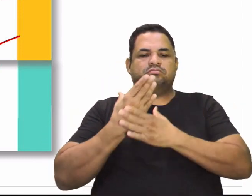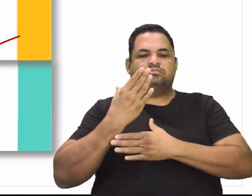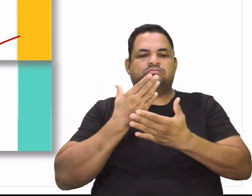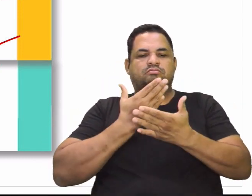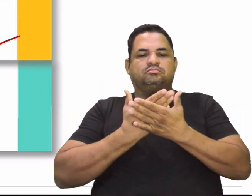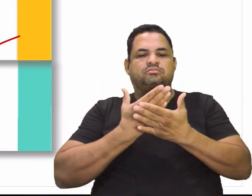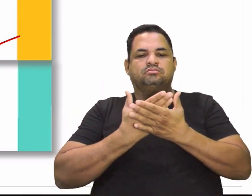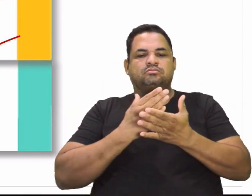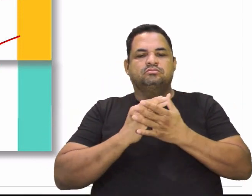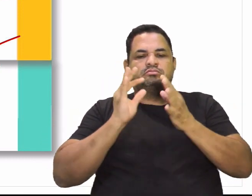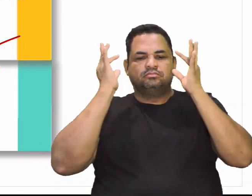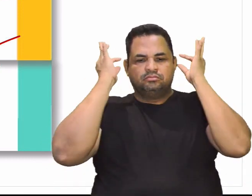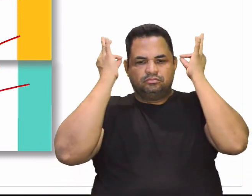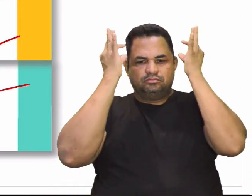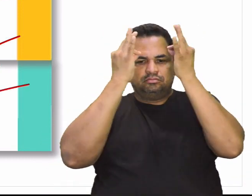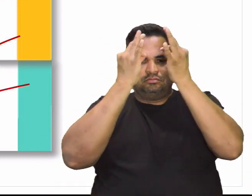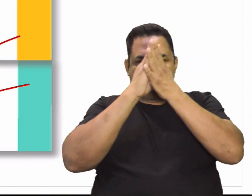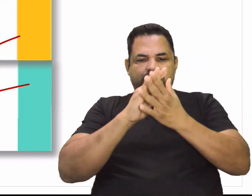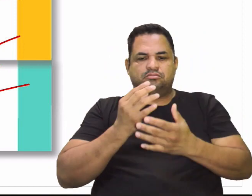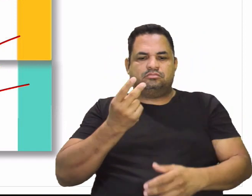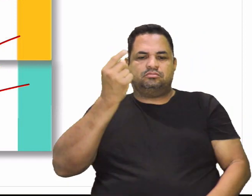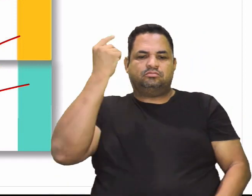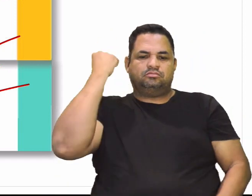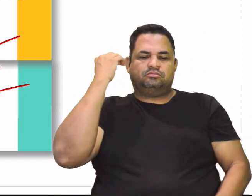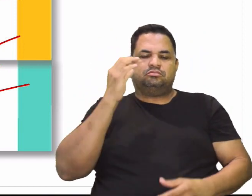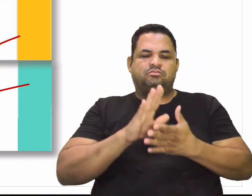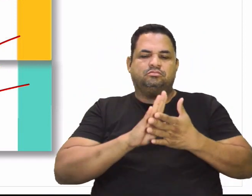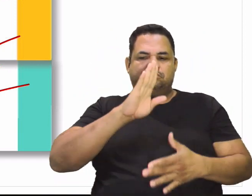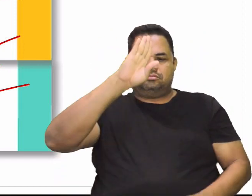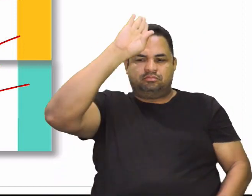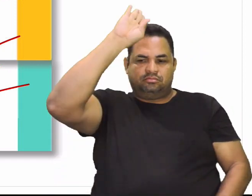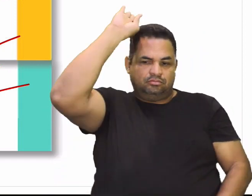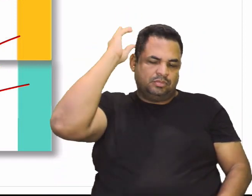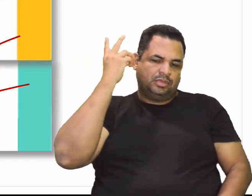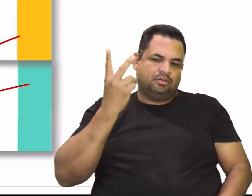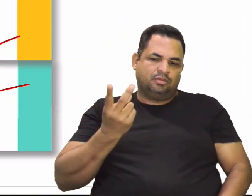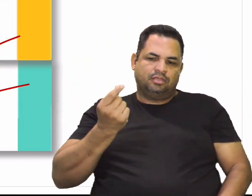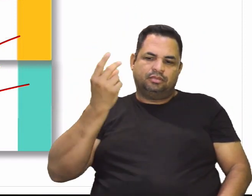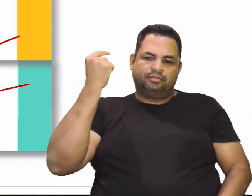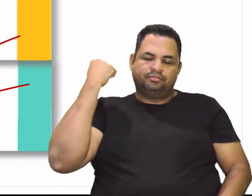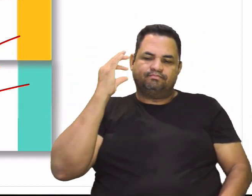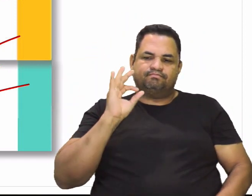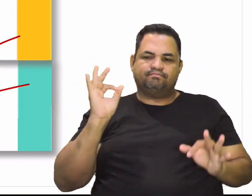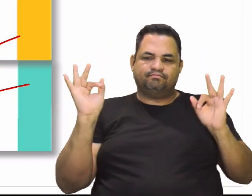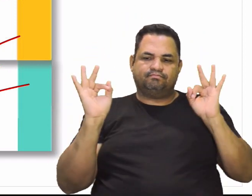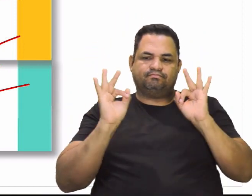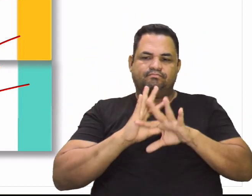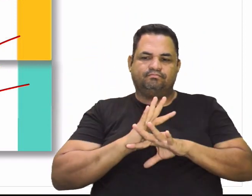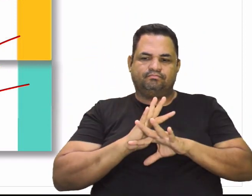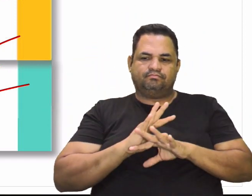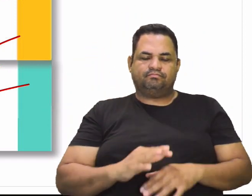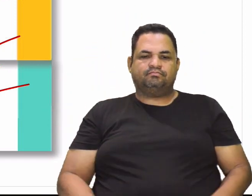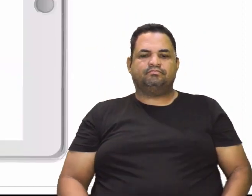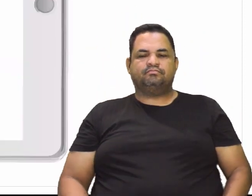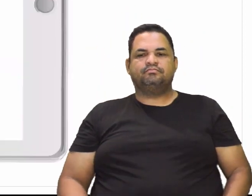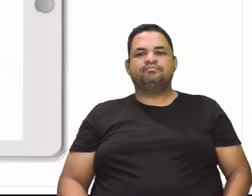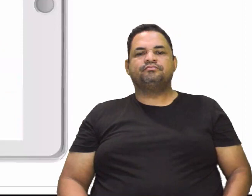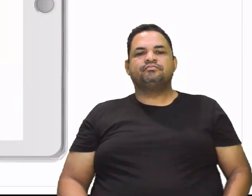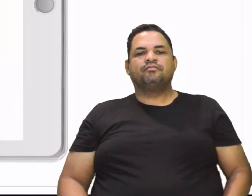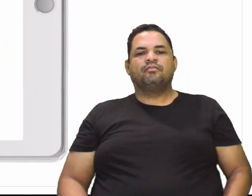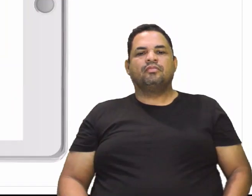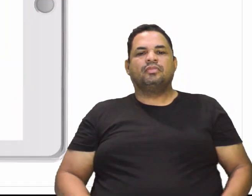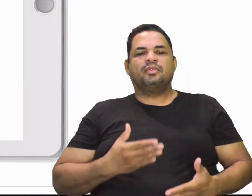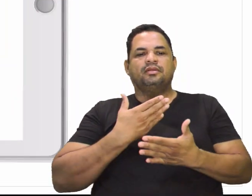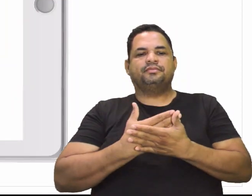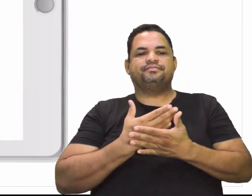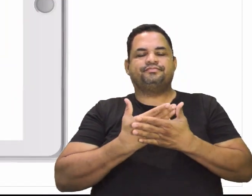8, a Grécia Antiga. E aula 10, Roma Antiga. Fechou? Então, partimos aí para a